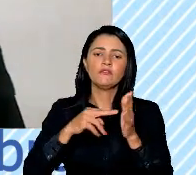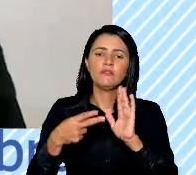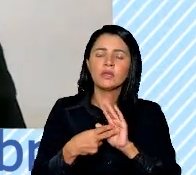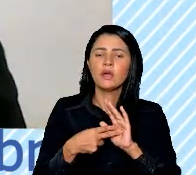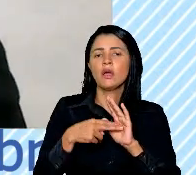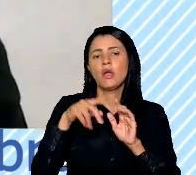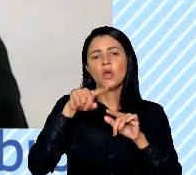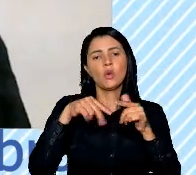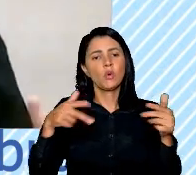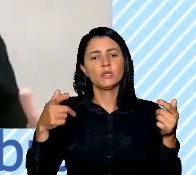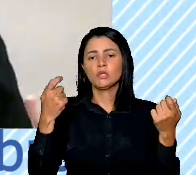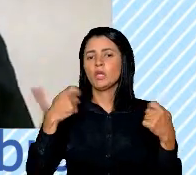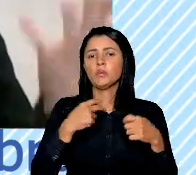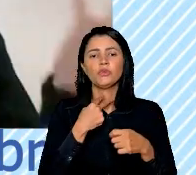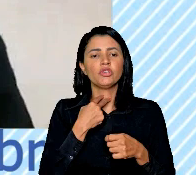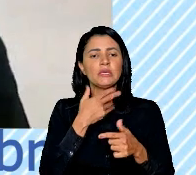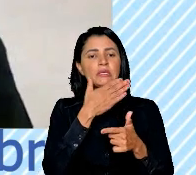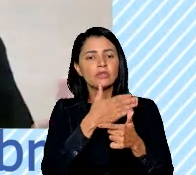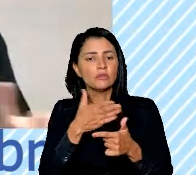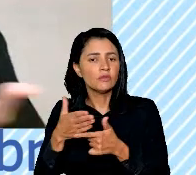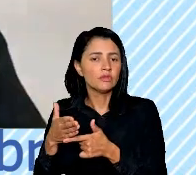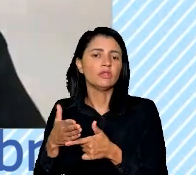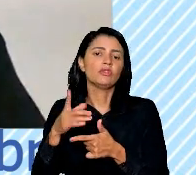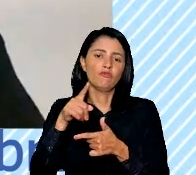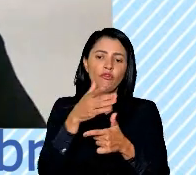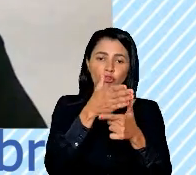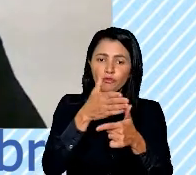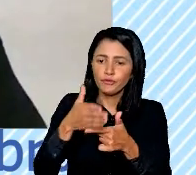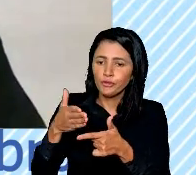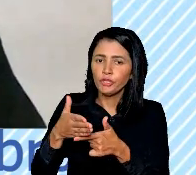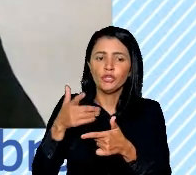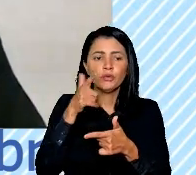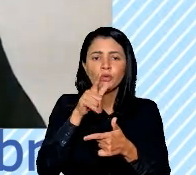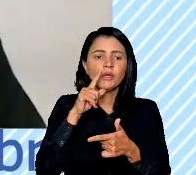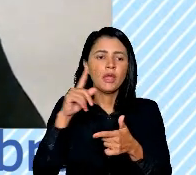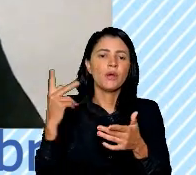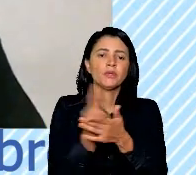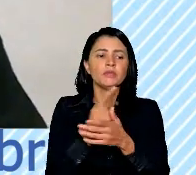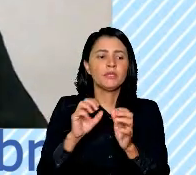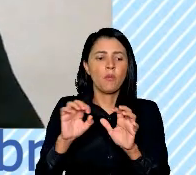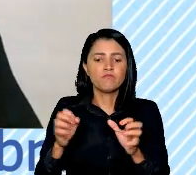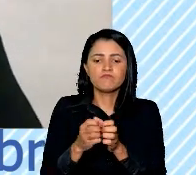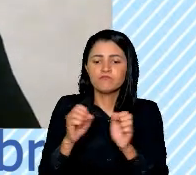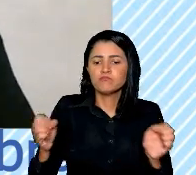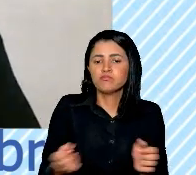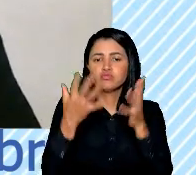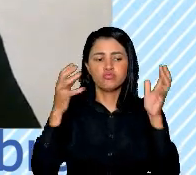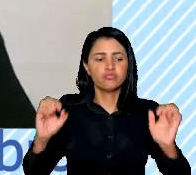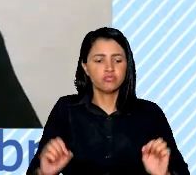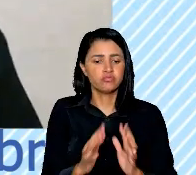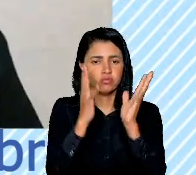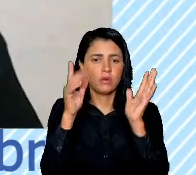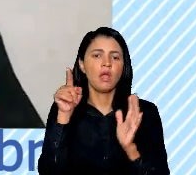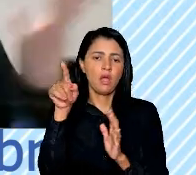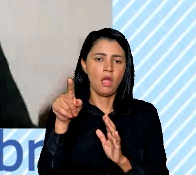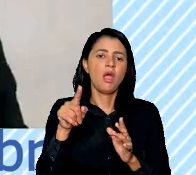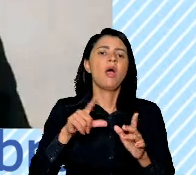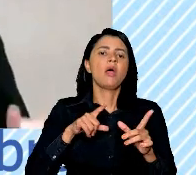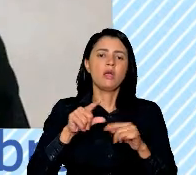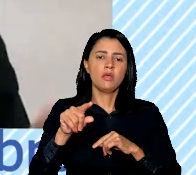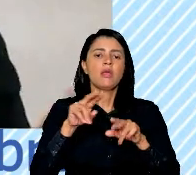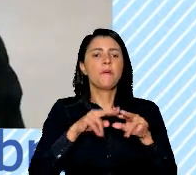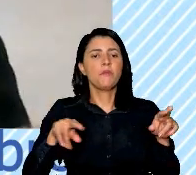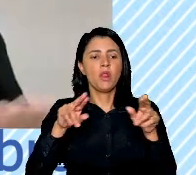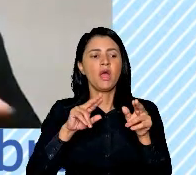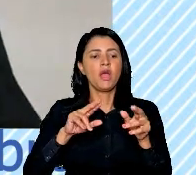podia ser dividido. Tanto foi dividido que nós tivemos as bombas atômicas em Hiroshima e Nagasaki, que foi pela divisão do átomo. Mas